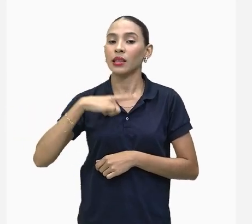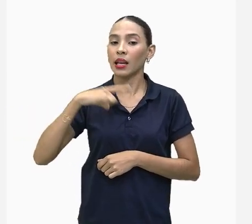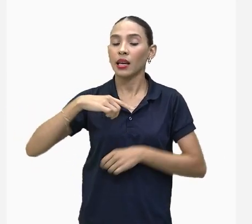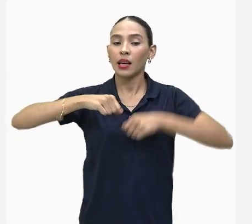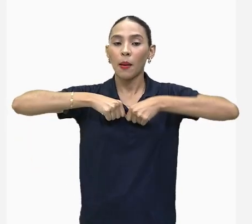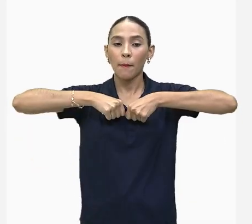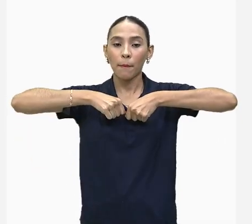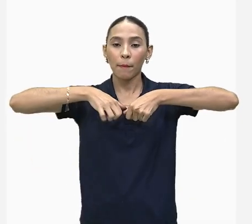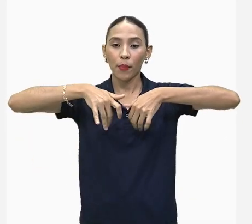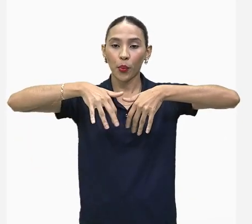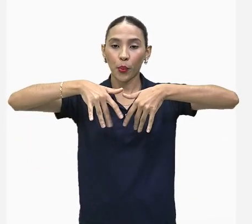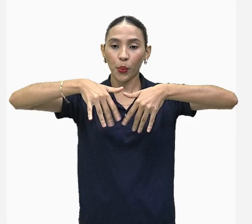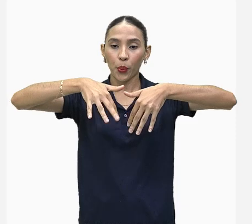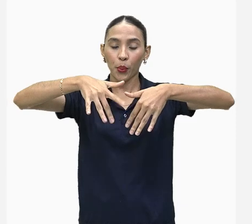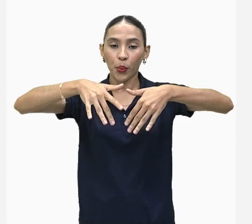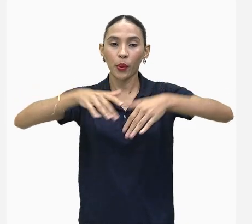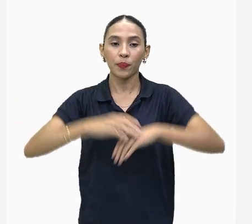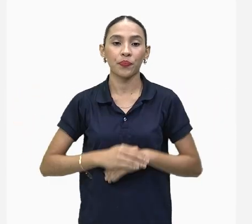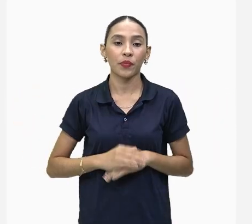minerais